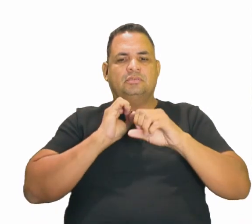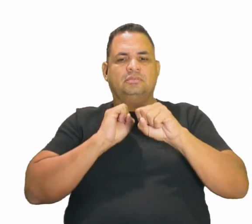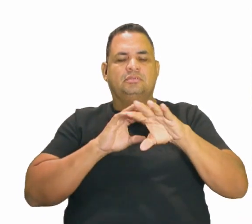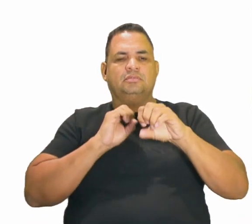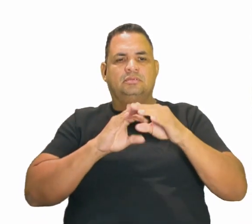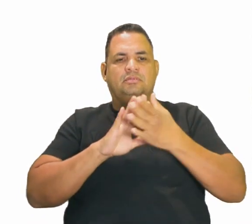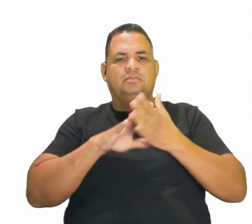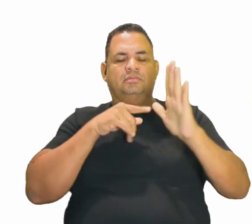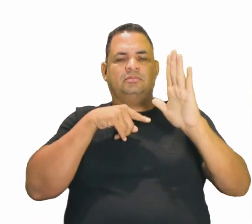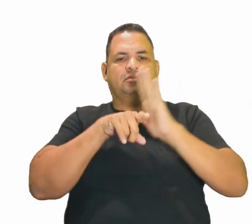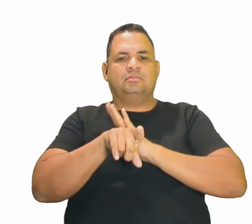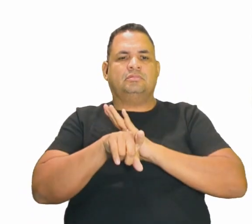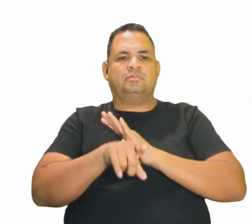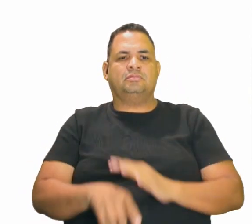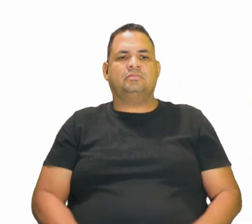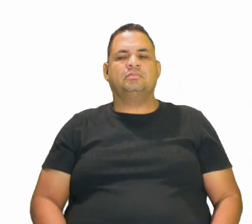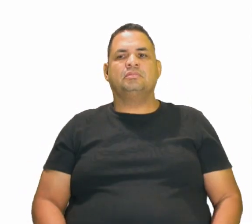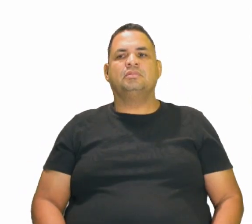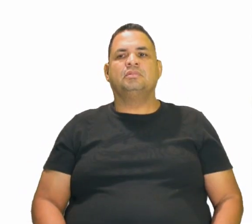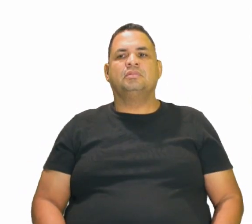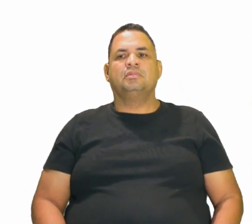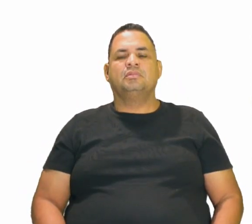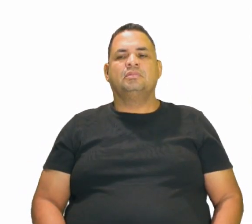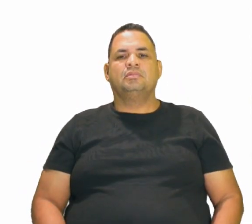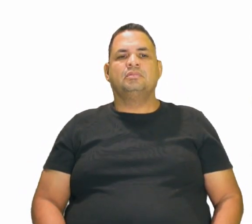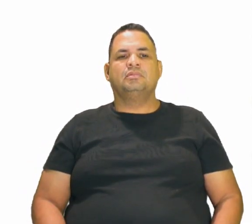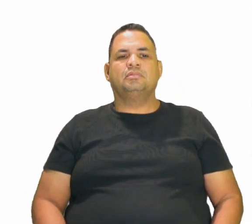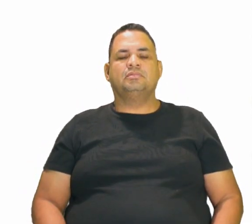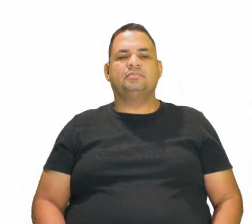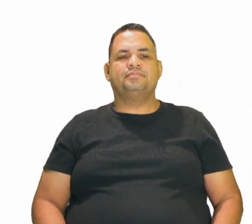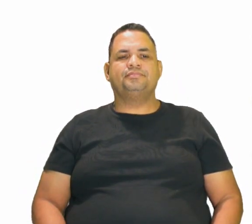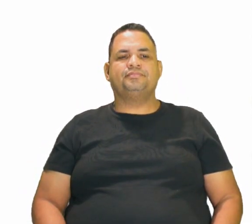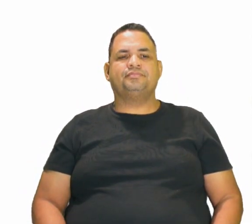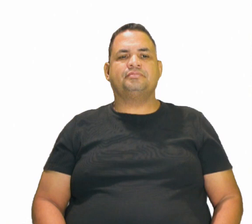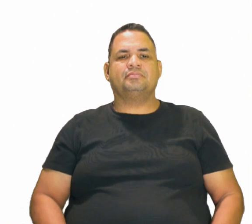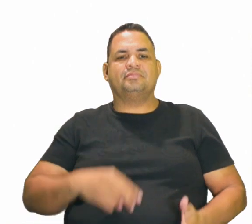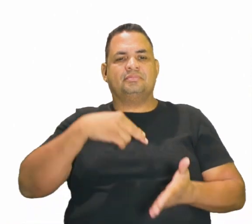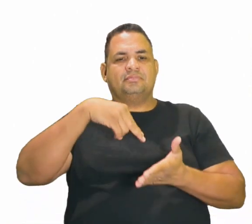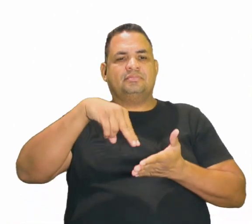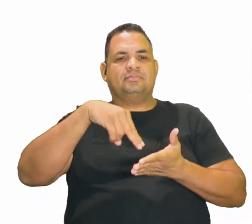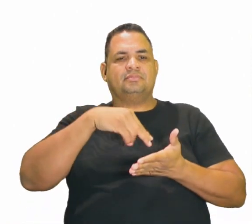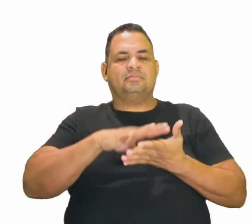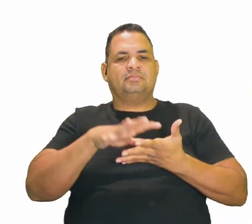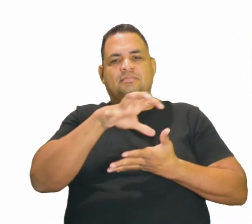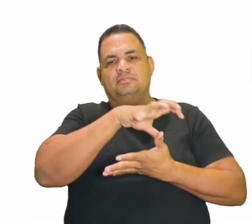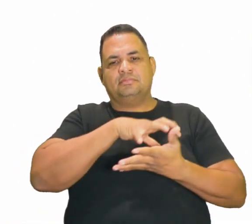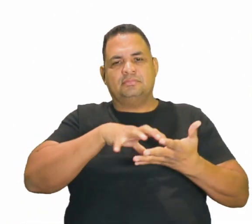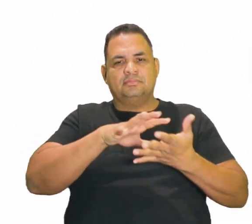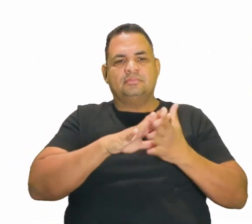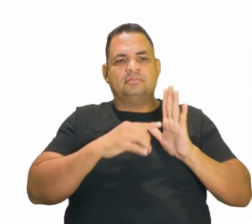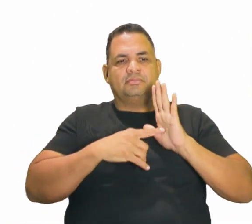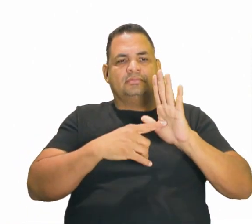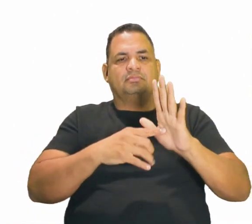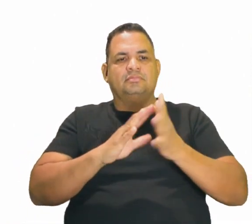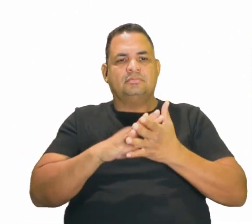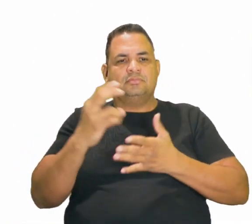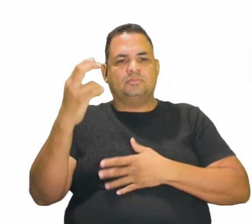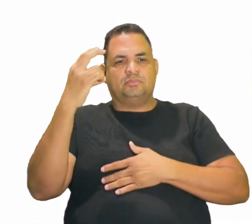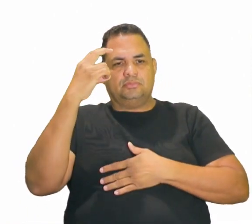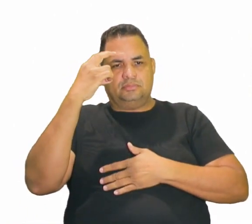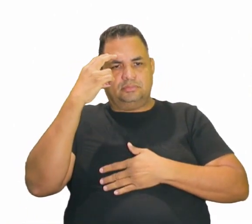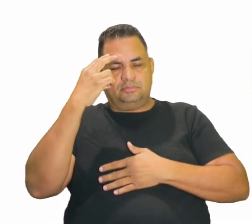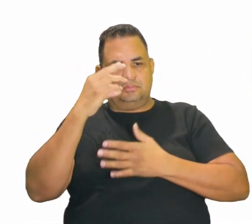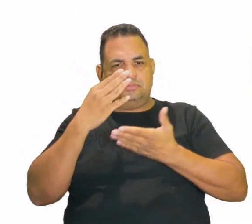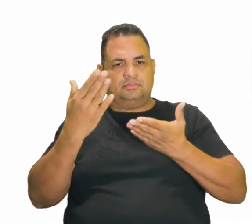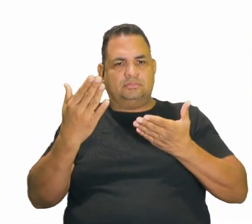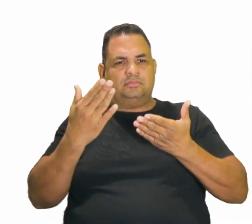lá a pergunta continuando aqui a pergunta da questão a dança com manifestação e representação da cultura